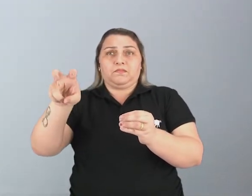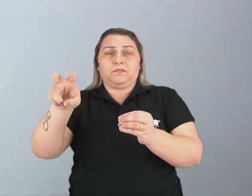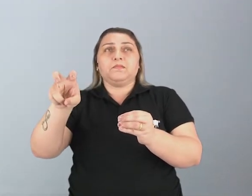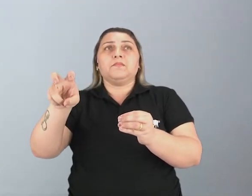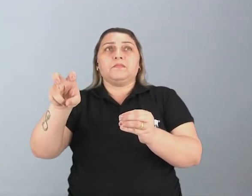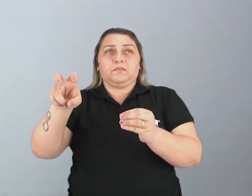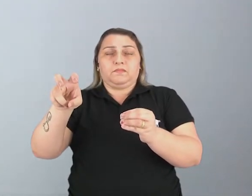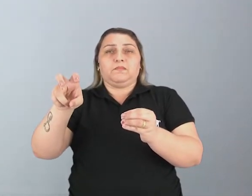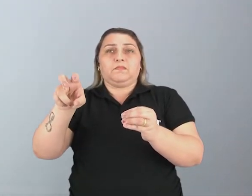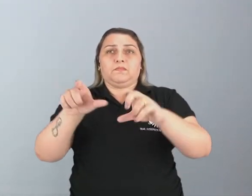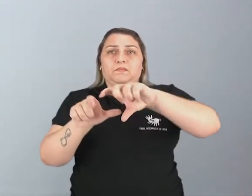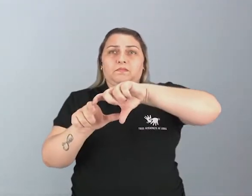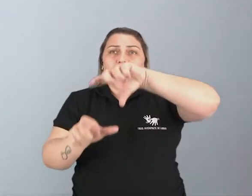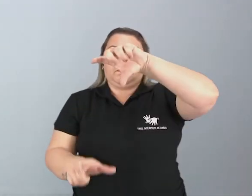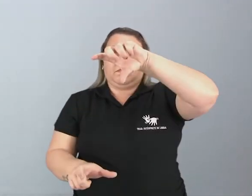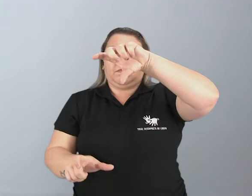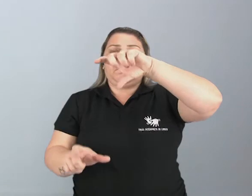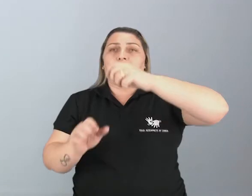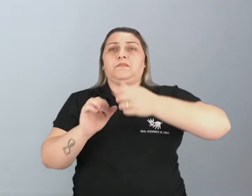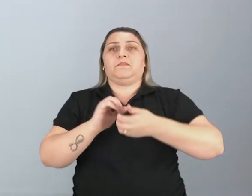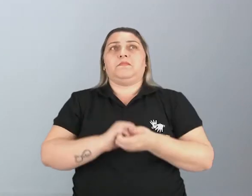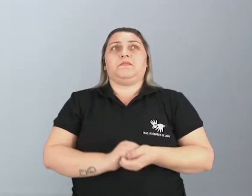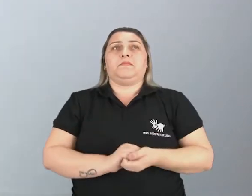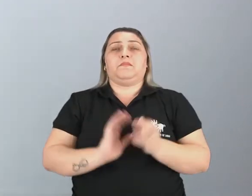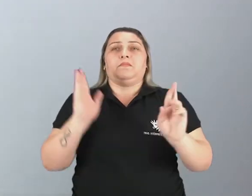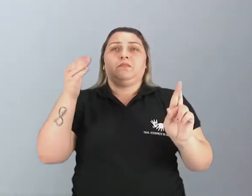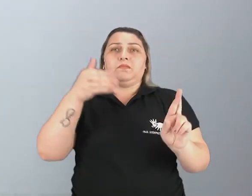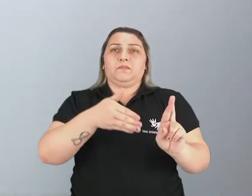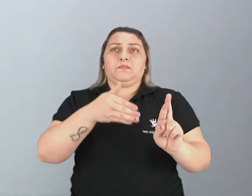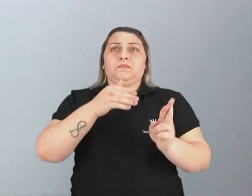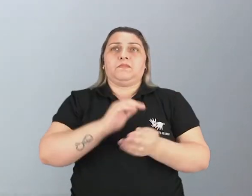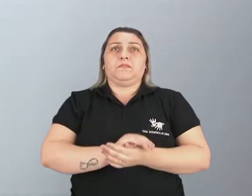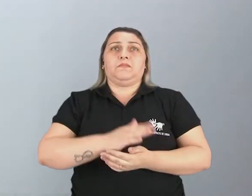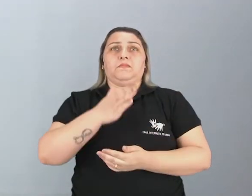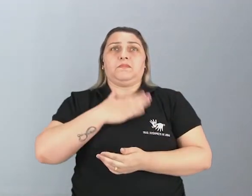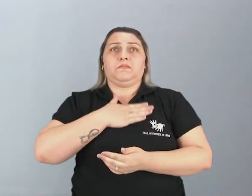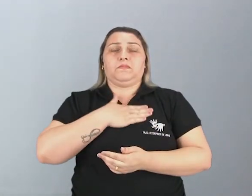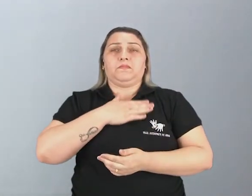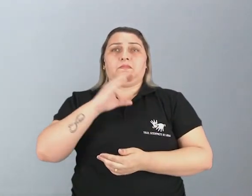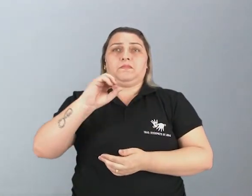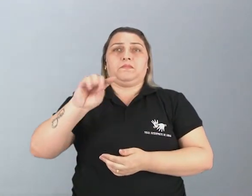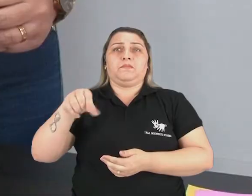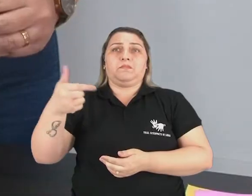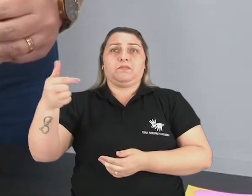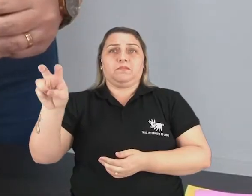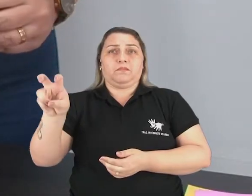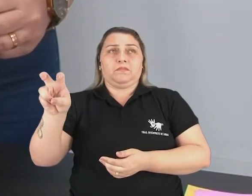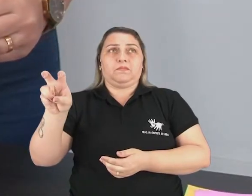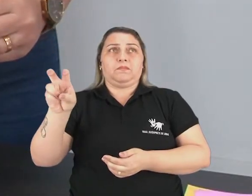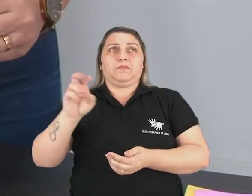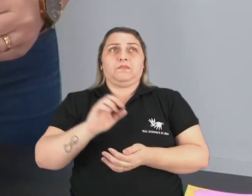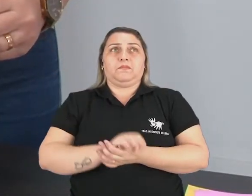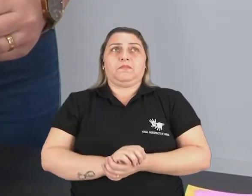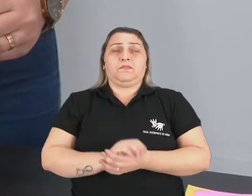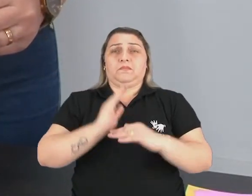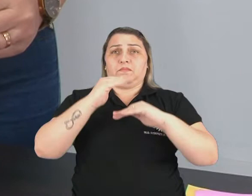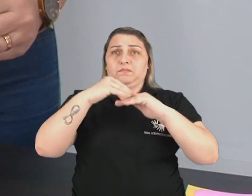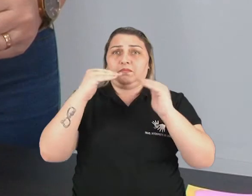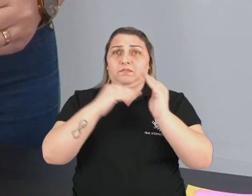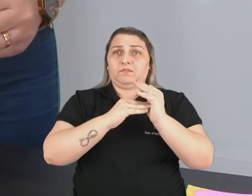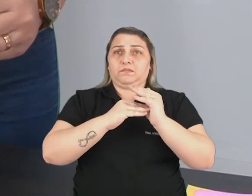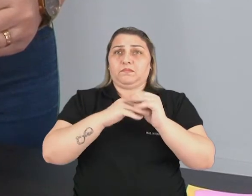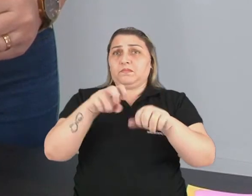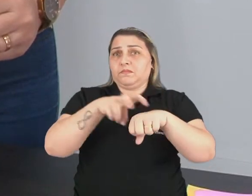0,25. Essa parte aqui que vai estar representando o meu 0,25. E toda essa